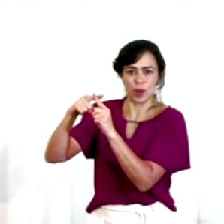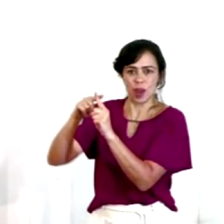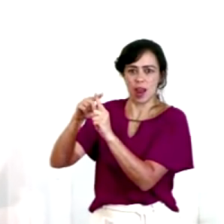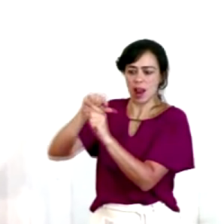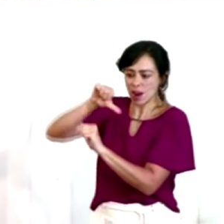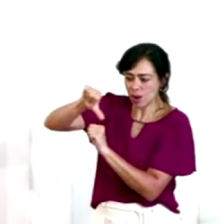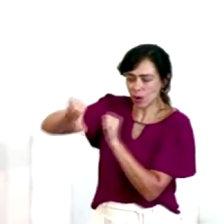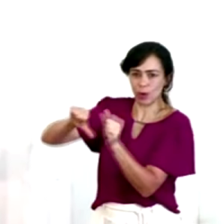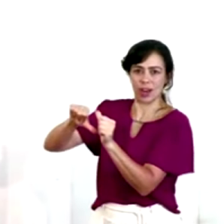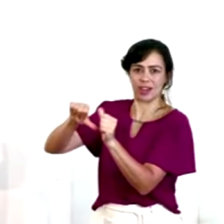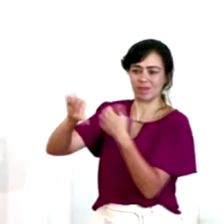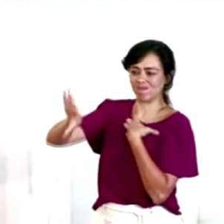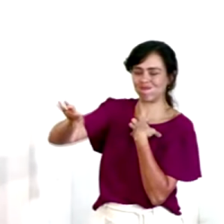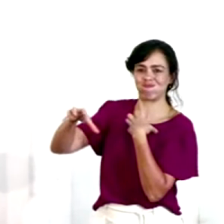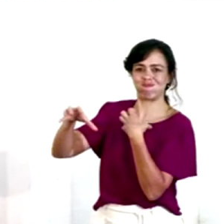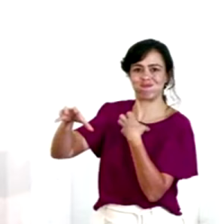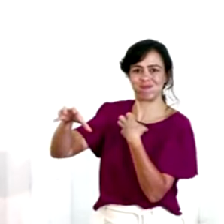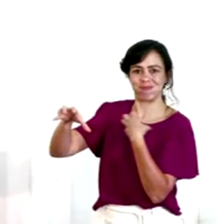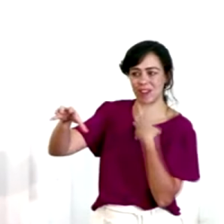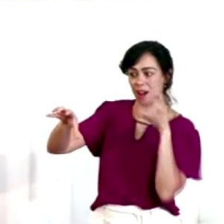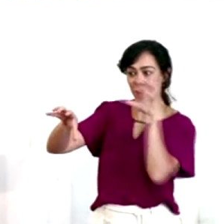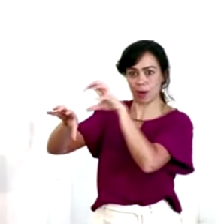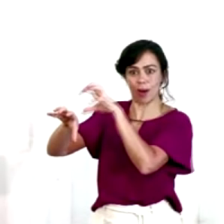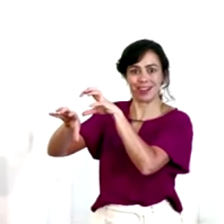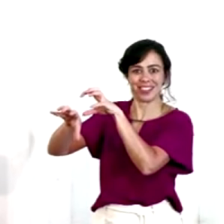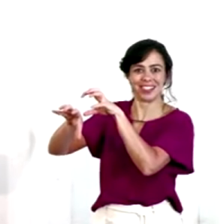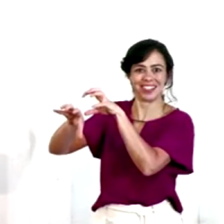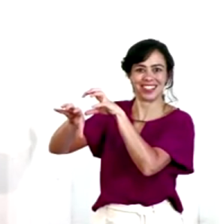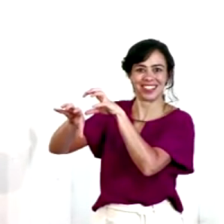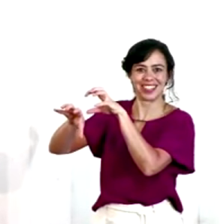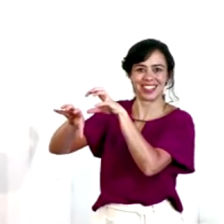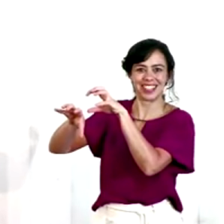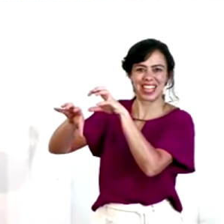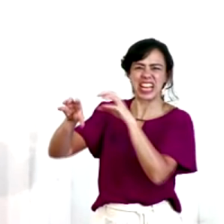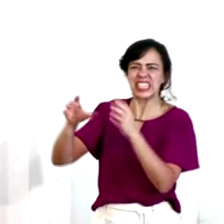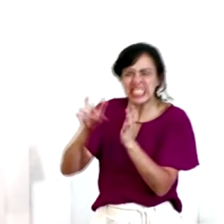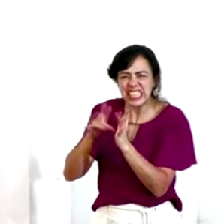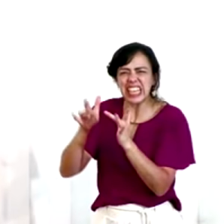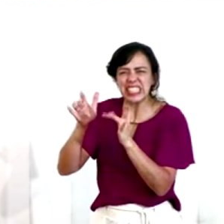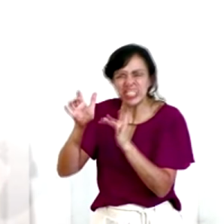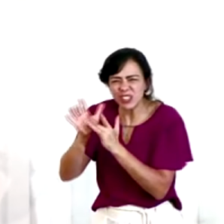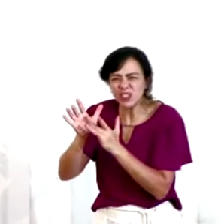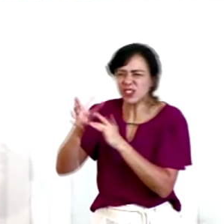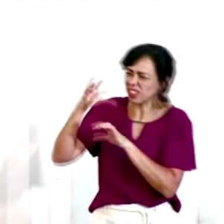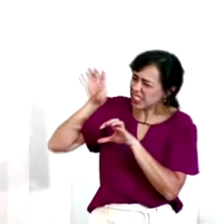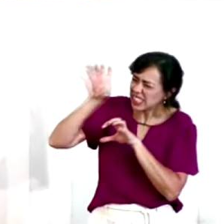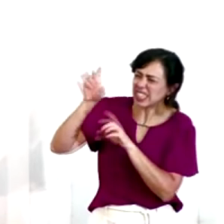do cativeiro do pecado, da condenação do pecado.